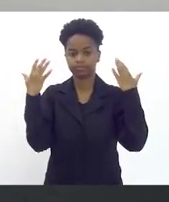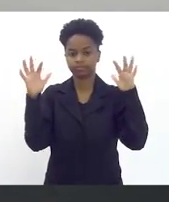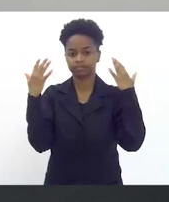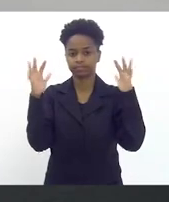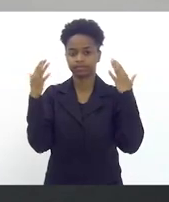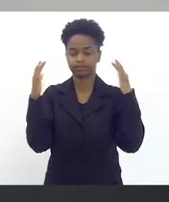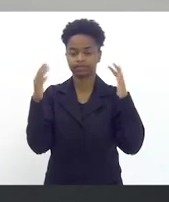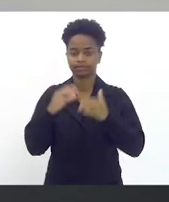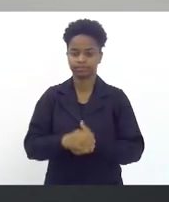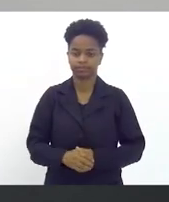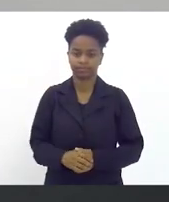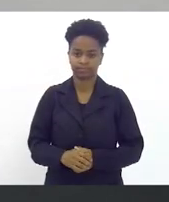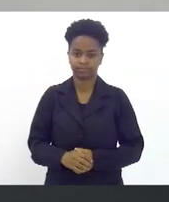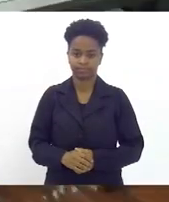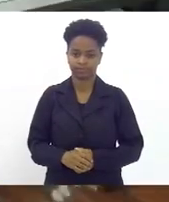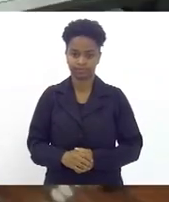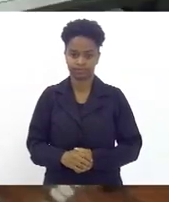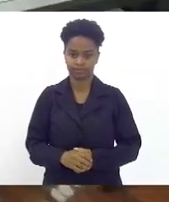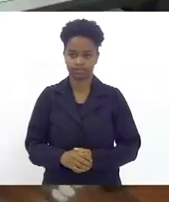muito bem